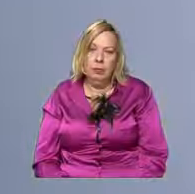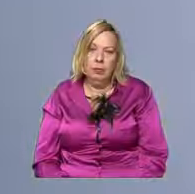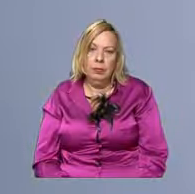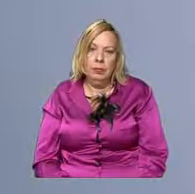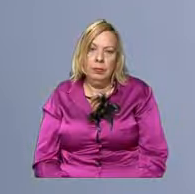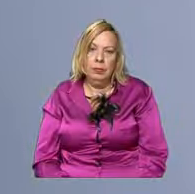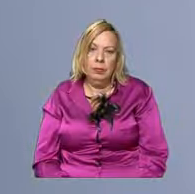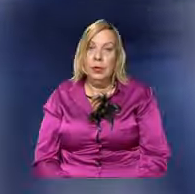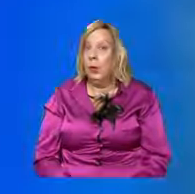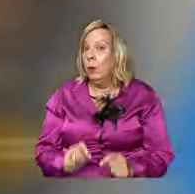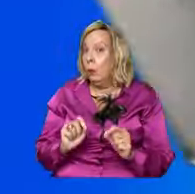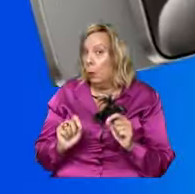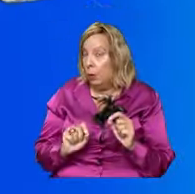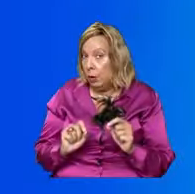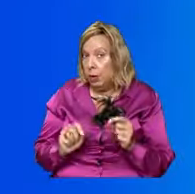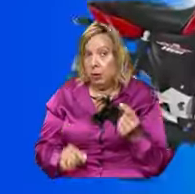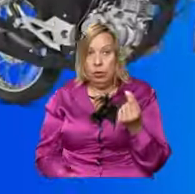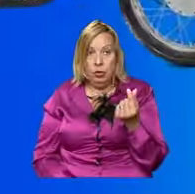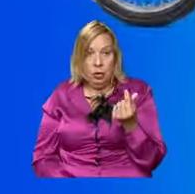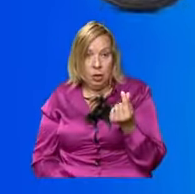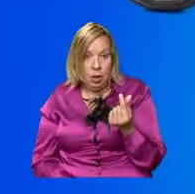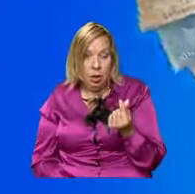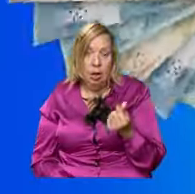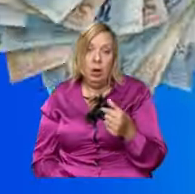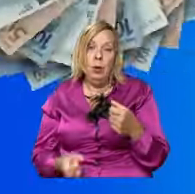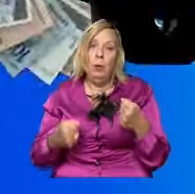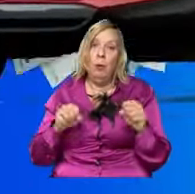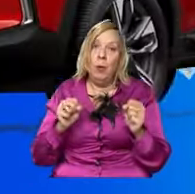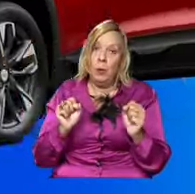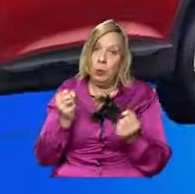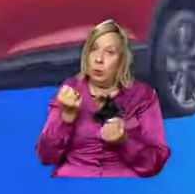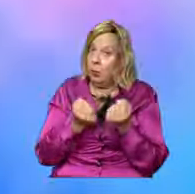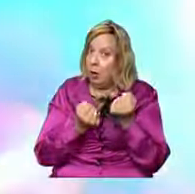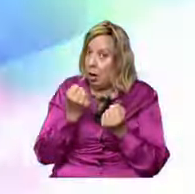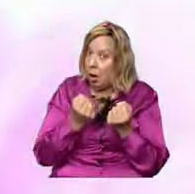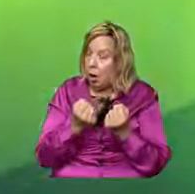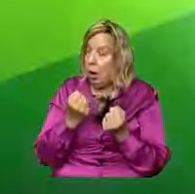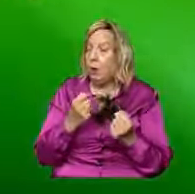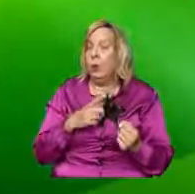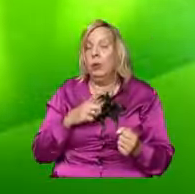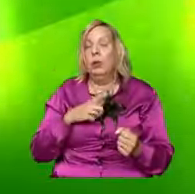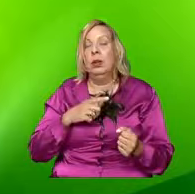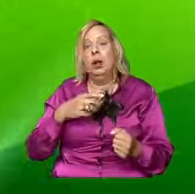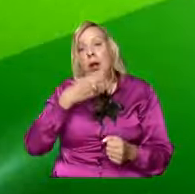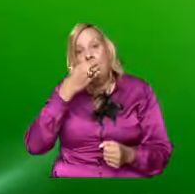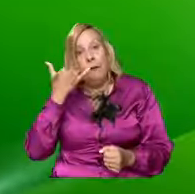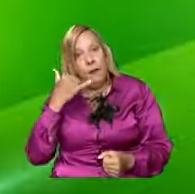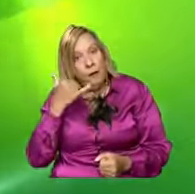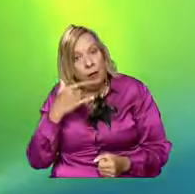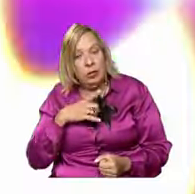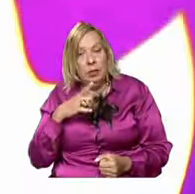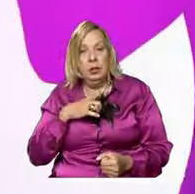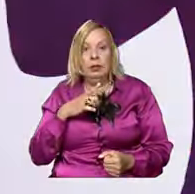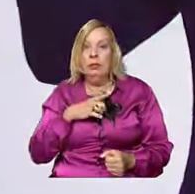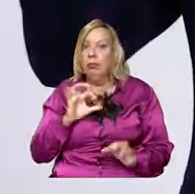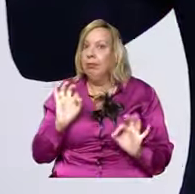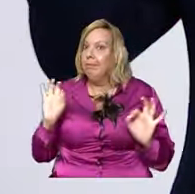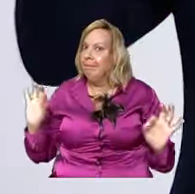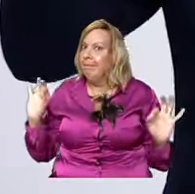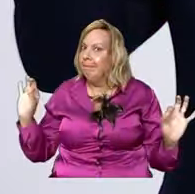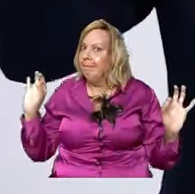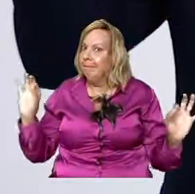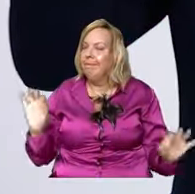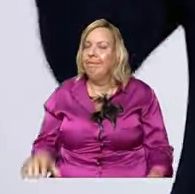O que é, o que é. Tem din-din, tem iPhone, tem motos e tem carrão. Acertou, é o show da sorte CajuCap neste domingão. E olha que premiação